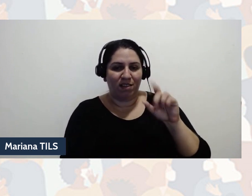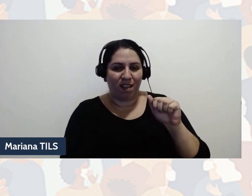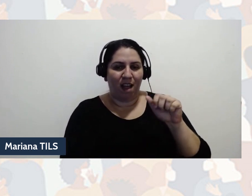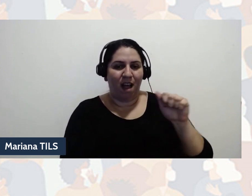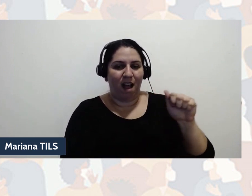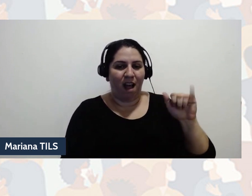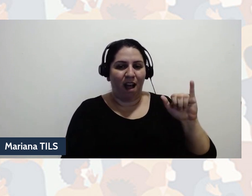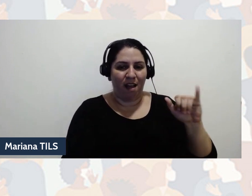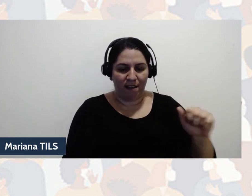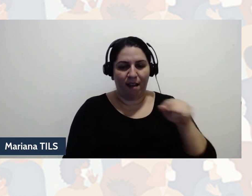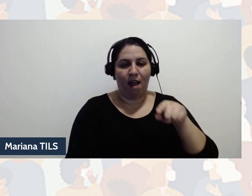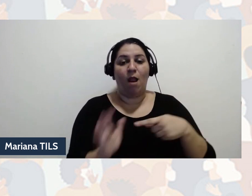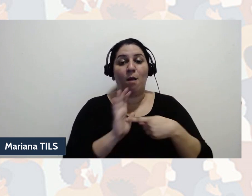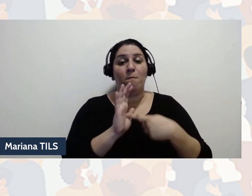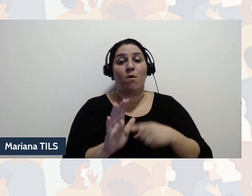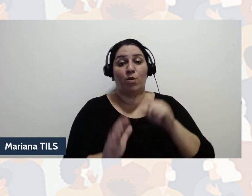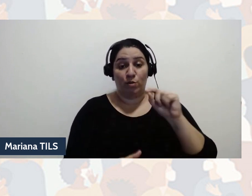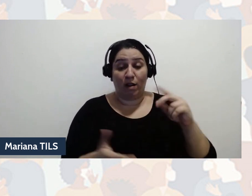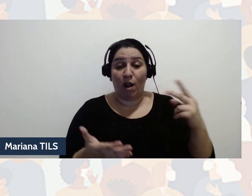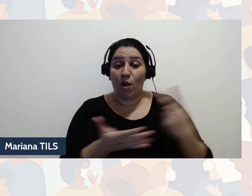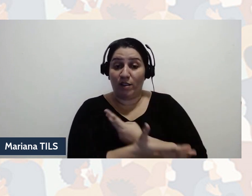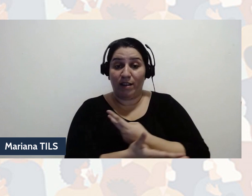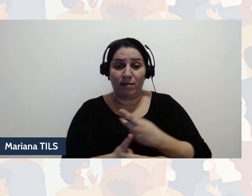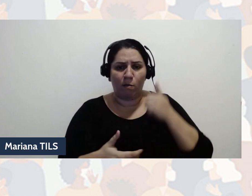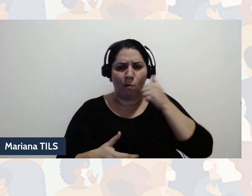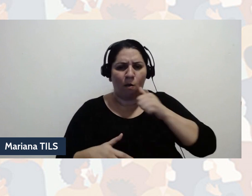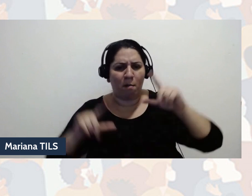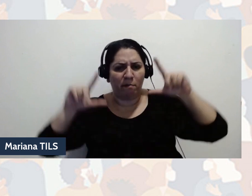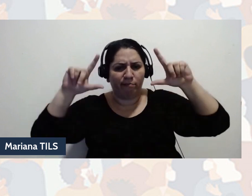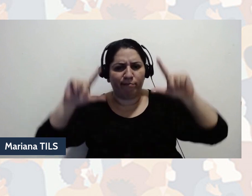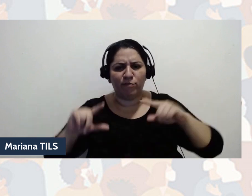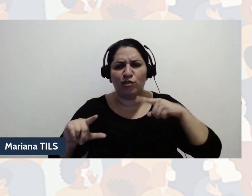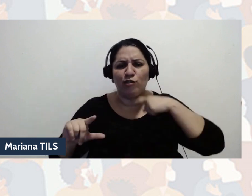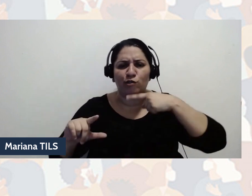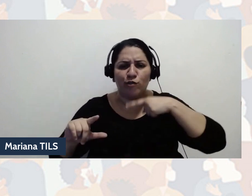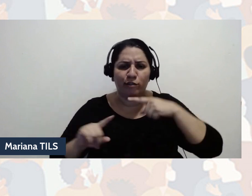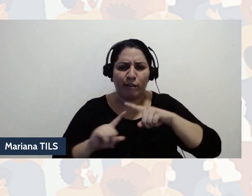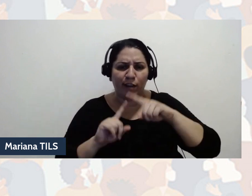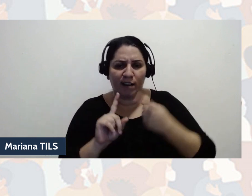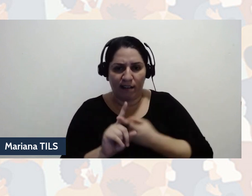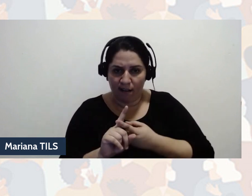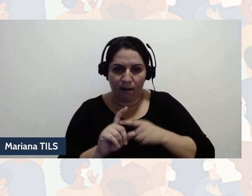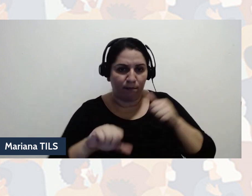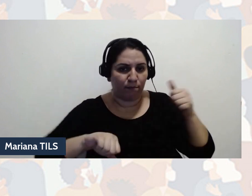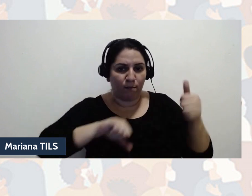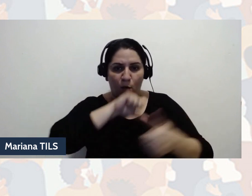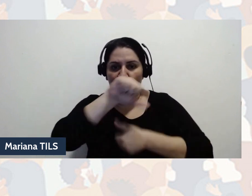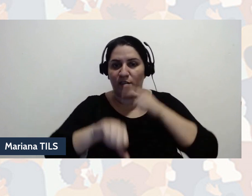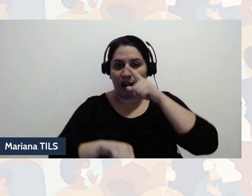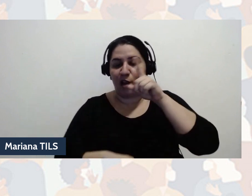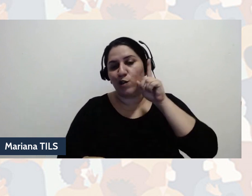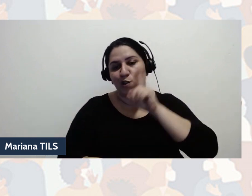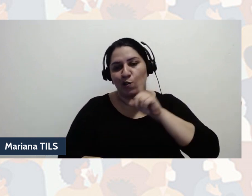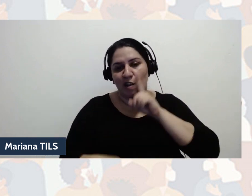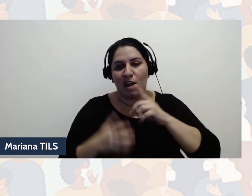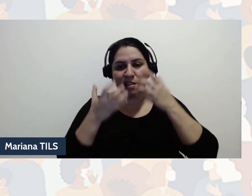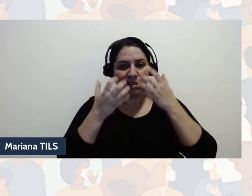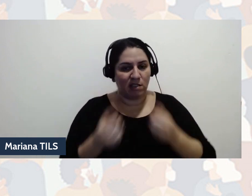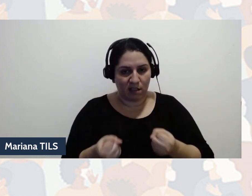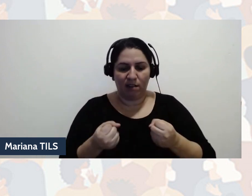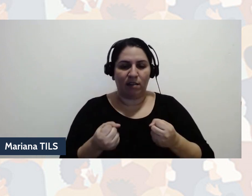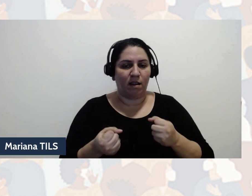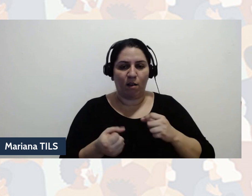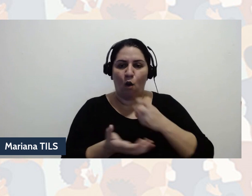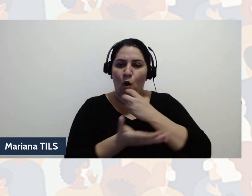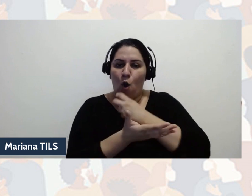é a justificativa para um golpe cristão que transforma os Estados Unidos em Gilead. Tudo é justificado pela Bíblia. Ter